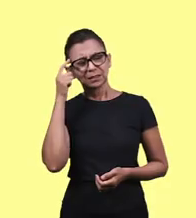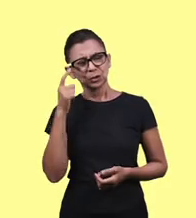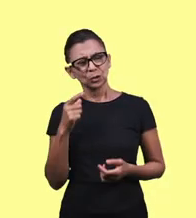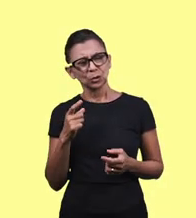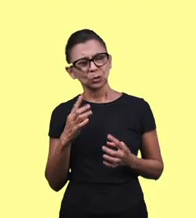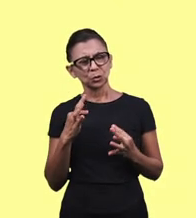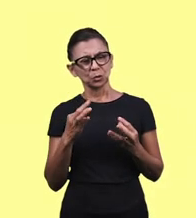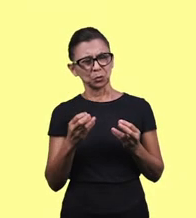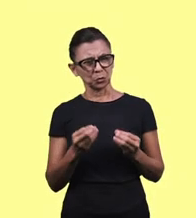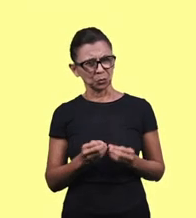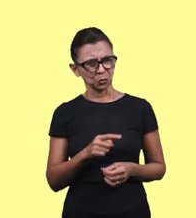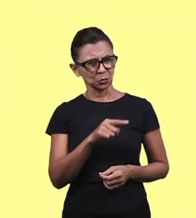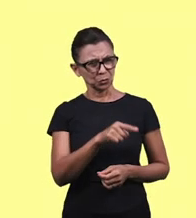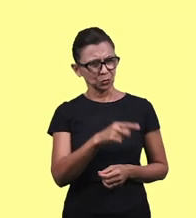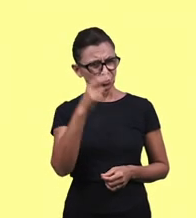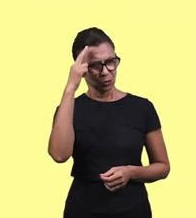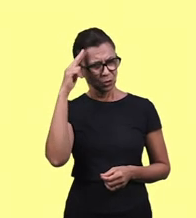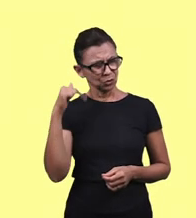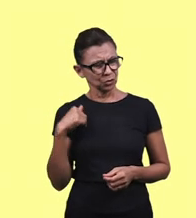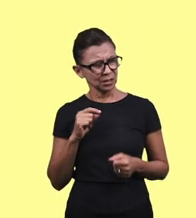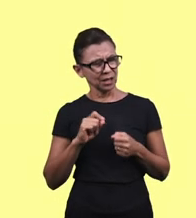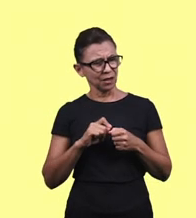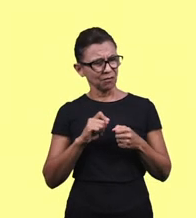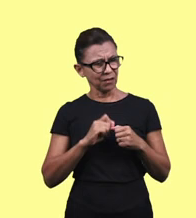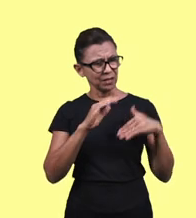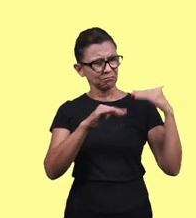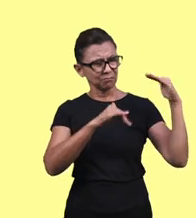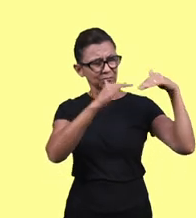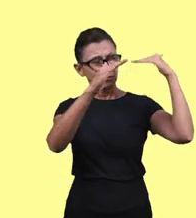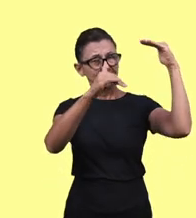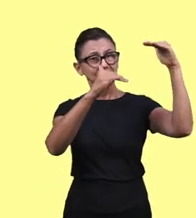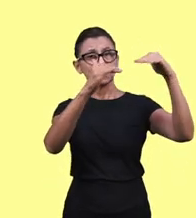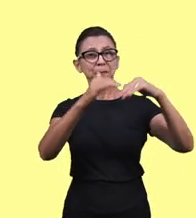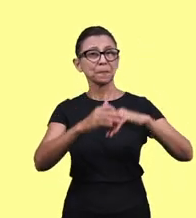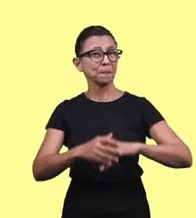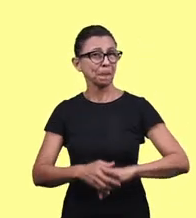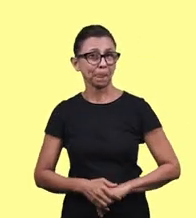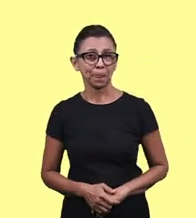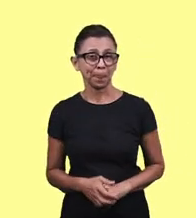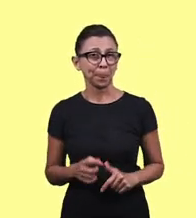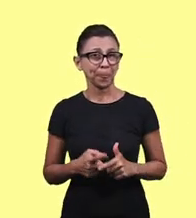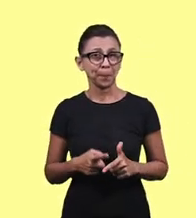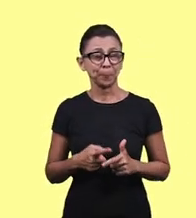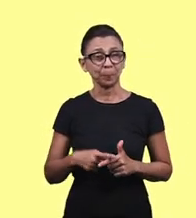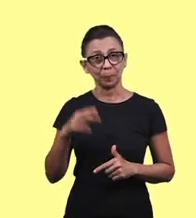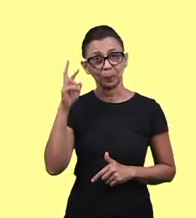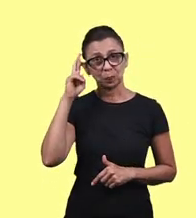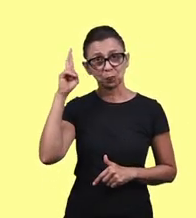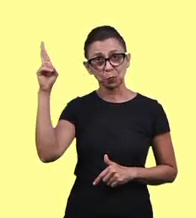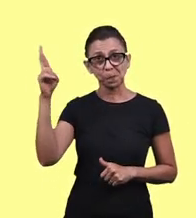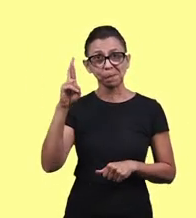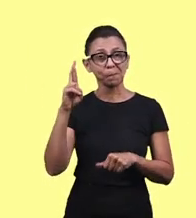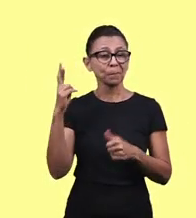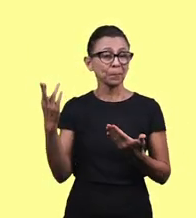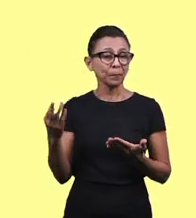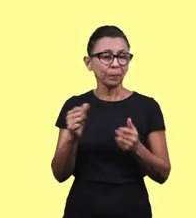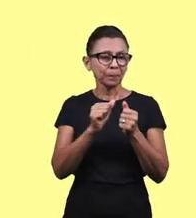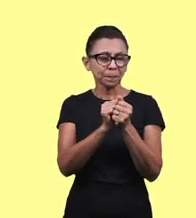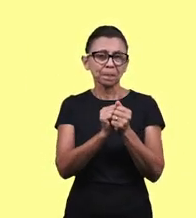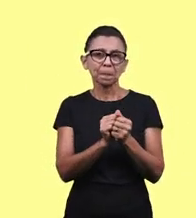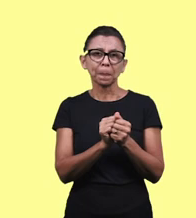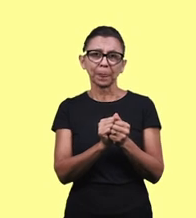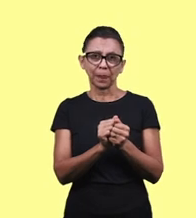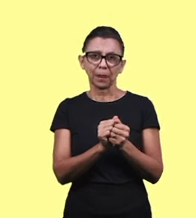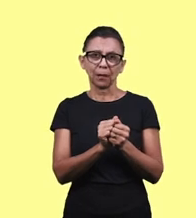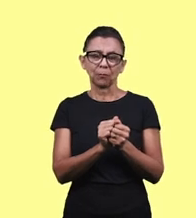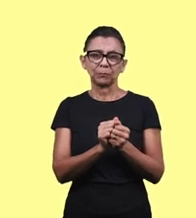prosperava tudo que José fazia. Meus queridos, o Senhor estava com José em todos os instantes. Isso é maravilhoso, louvado seja